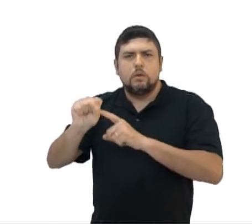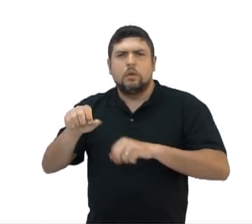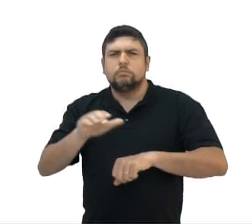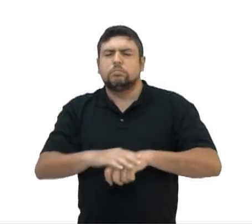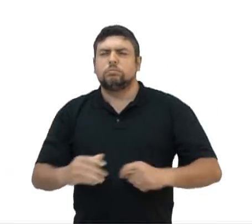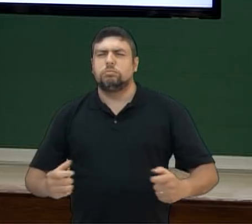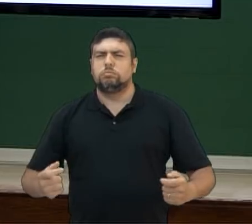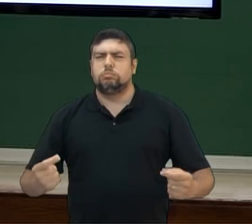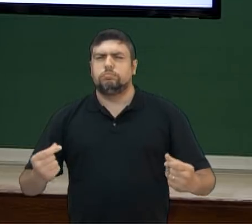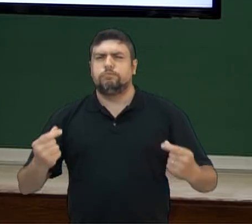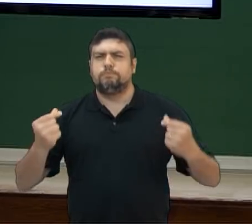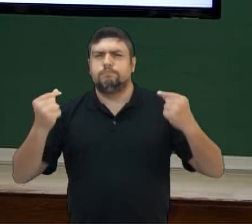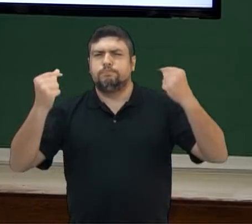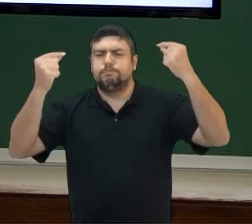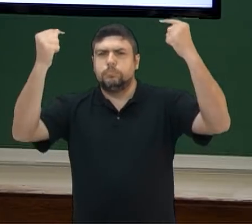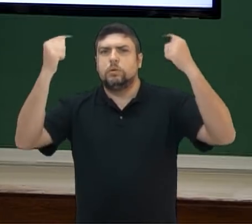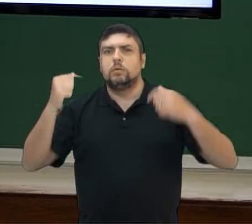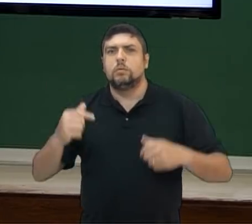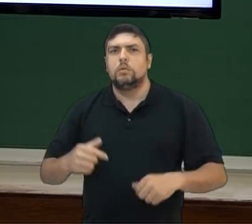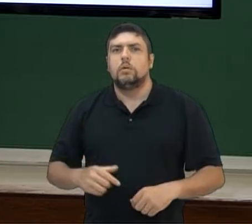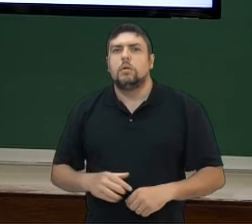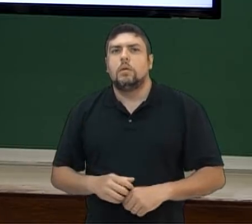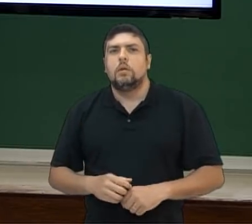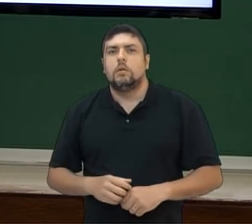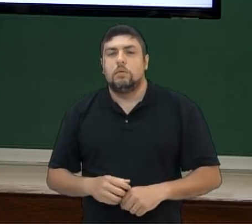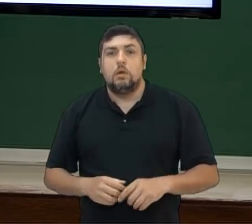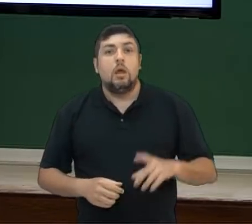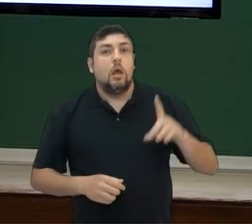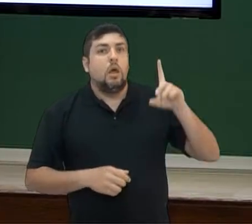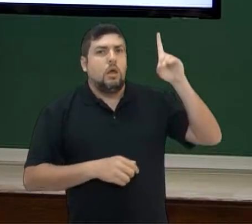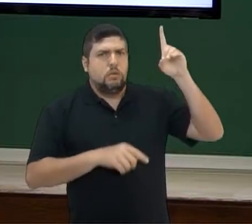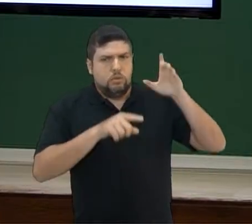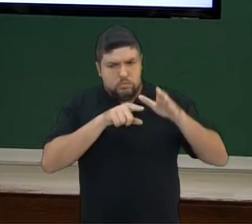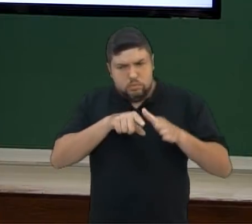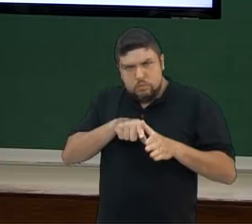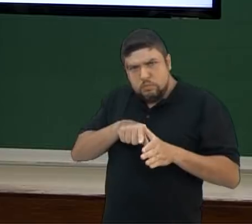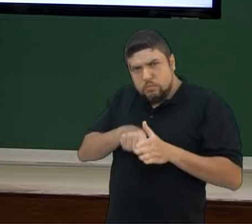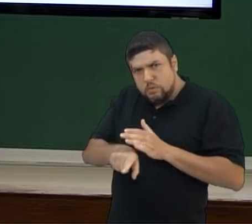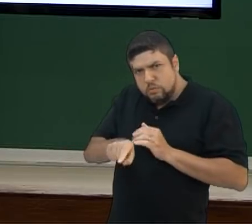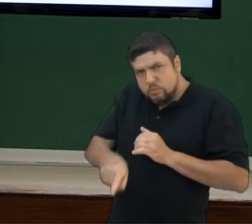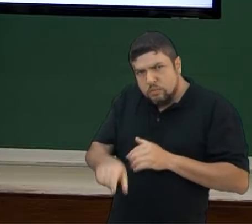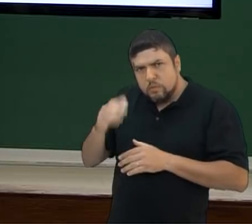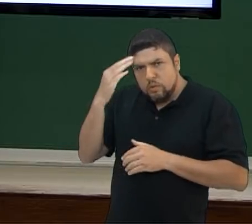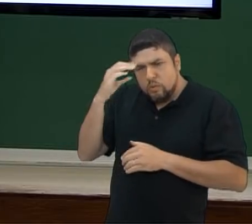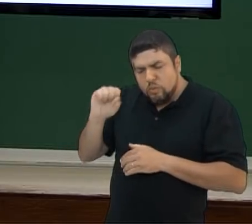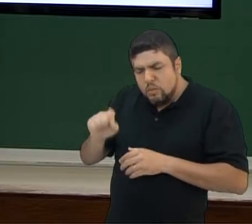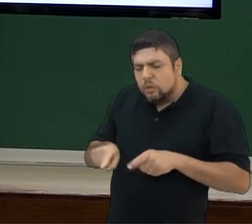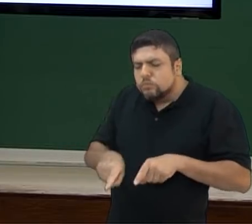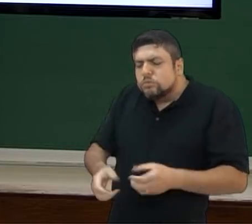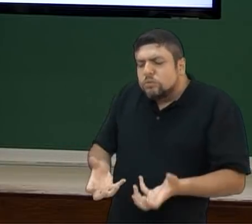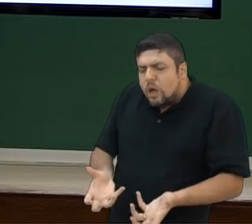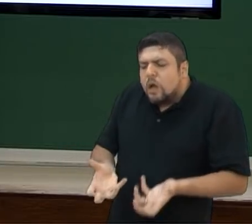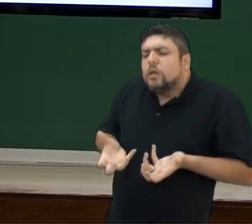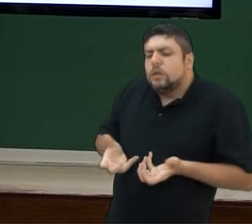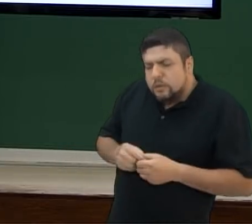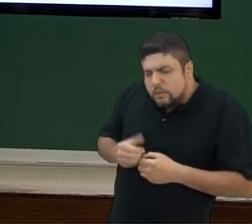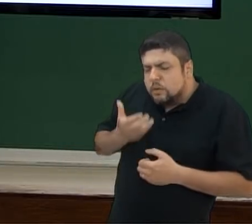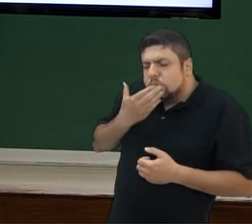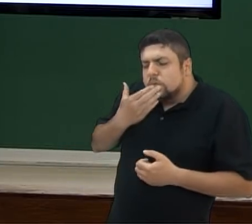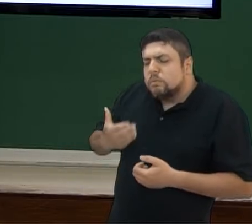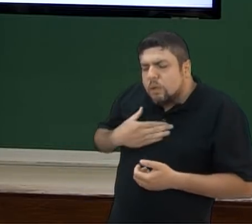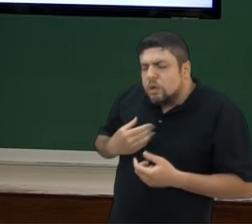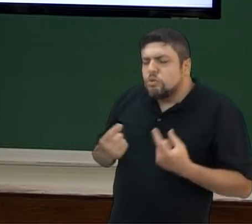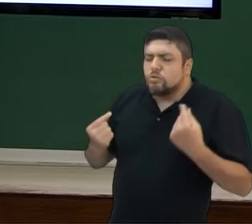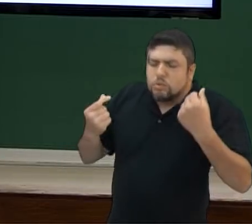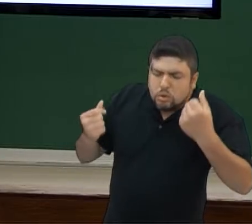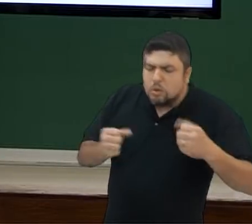Israel. Inclusive dizem que quando Deus perguntou para Salomão, o que você quer? Me pede qualquer coisa, riqueza,